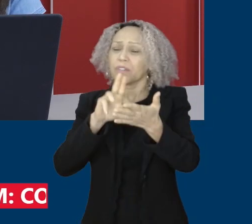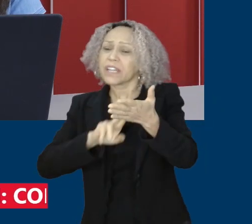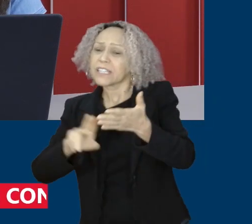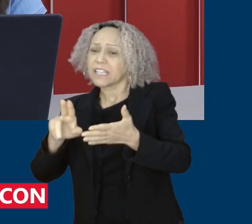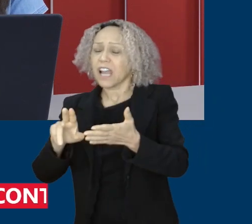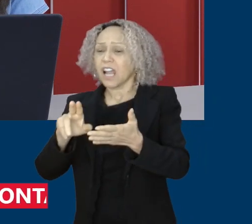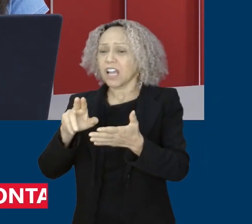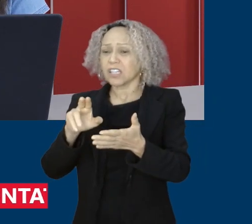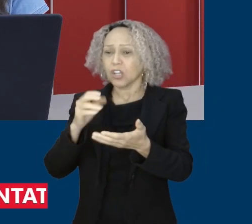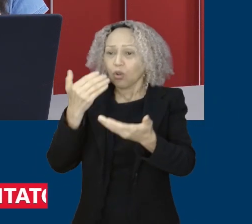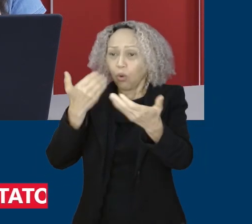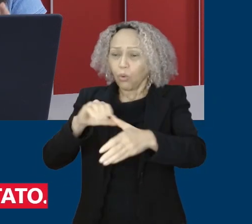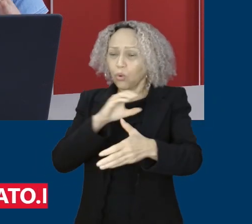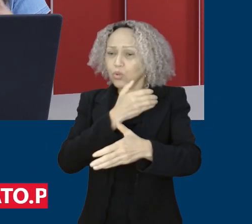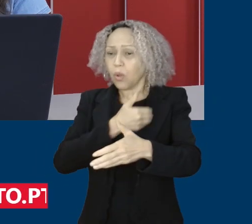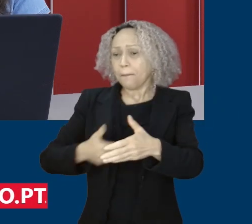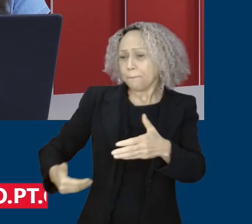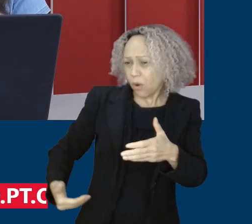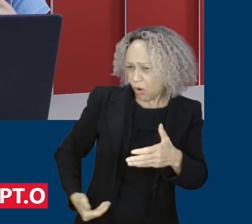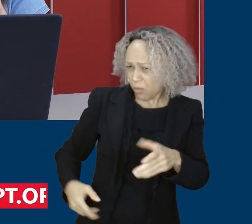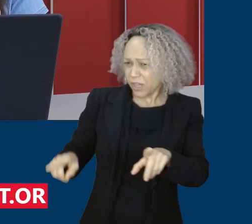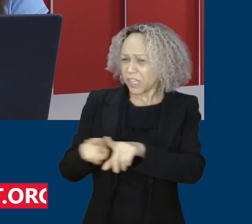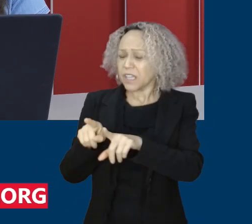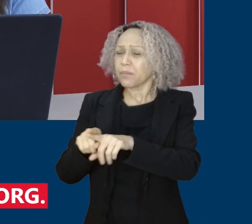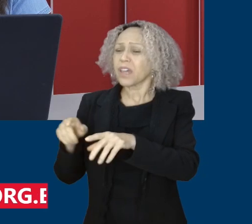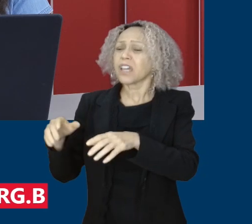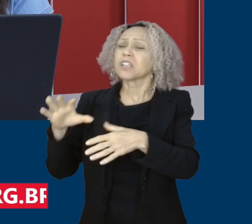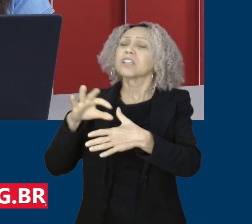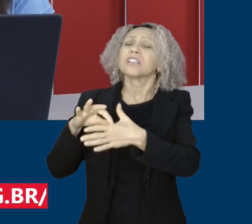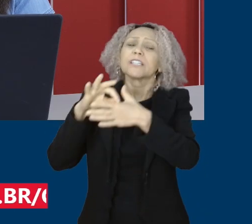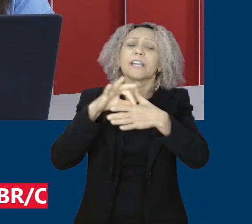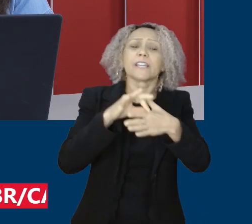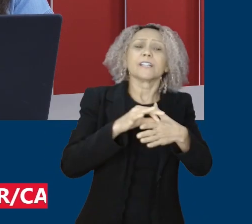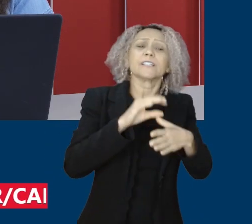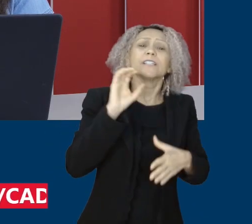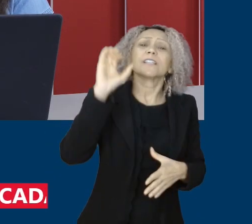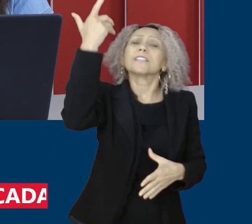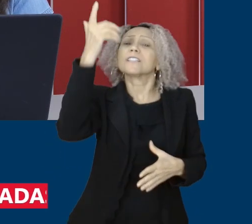mas também nesses espaços de liderança, de decisão?